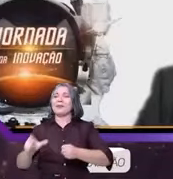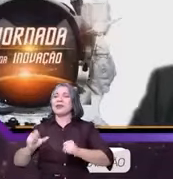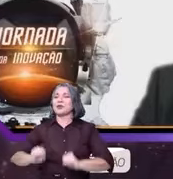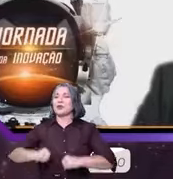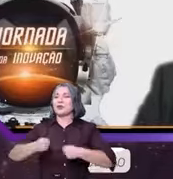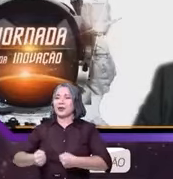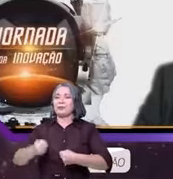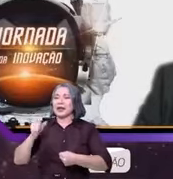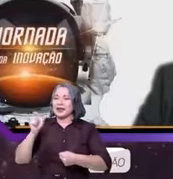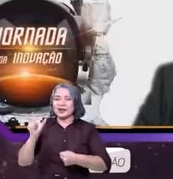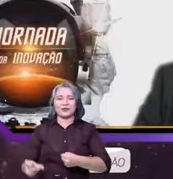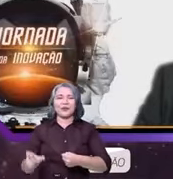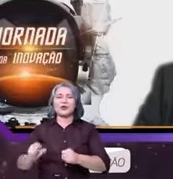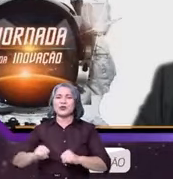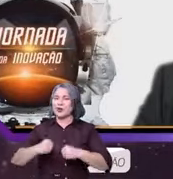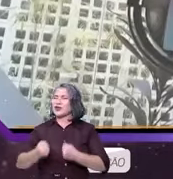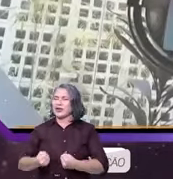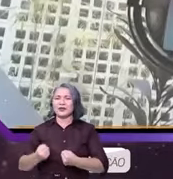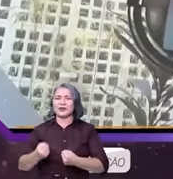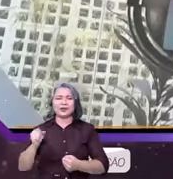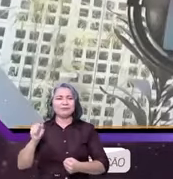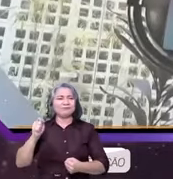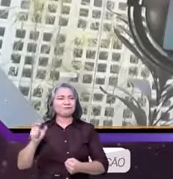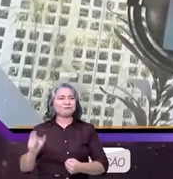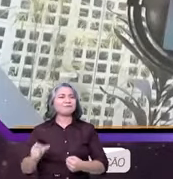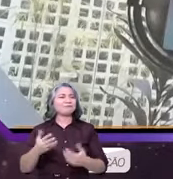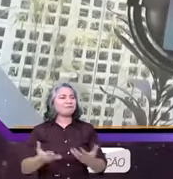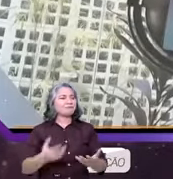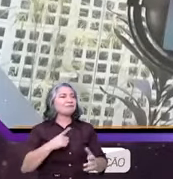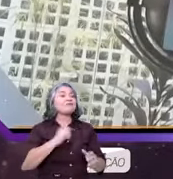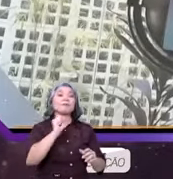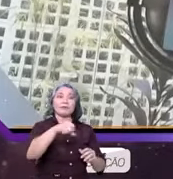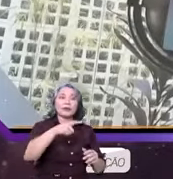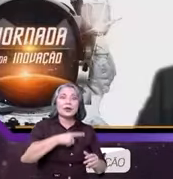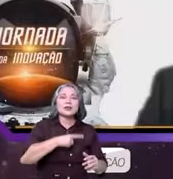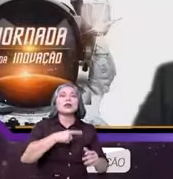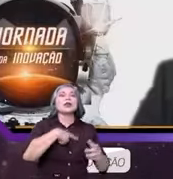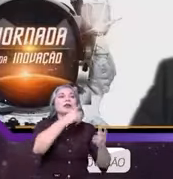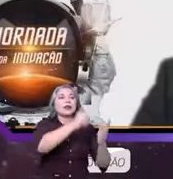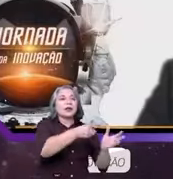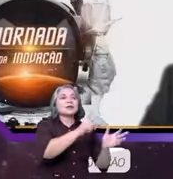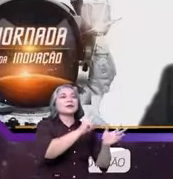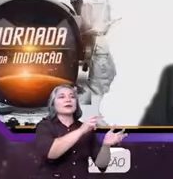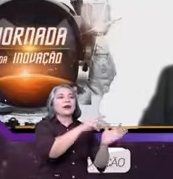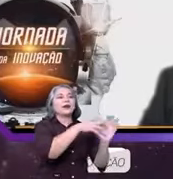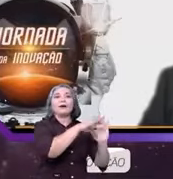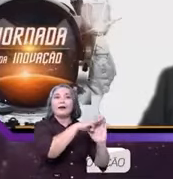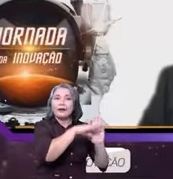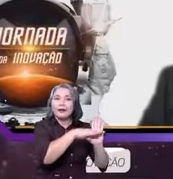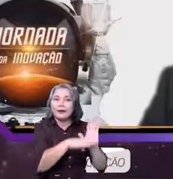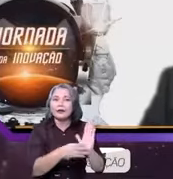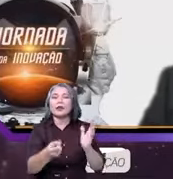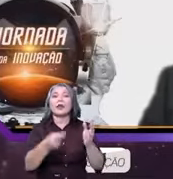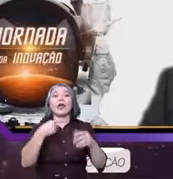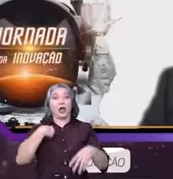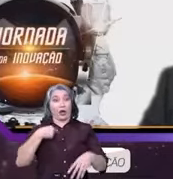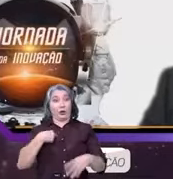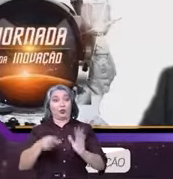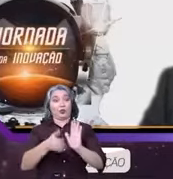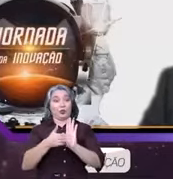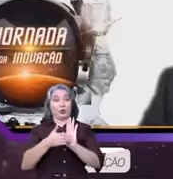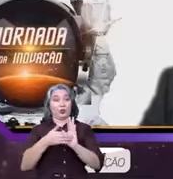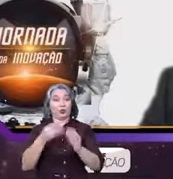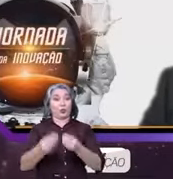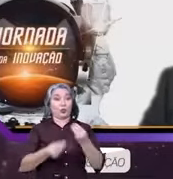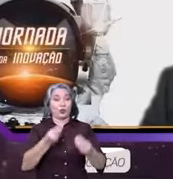Doutor Luiz Antônio, isso hoje é composto, eu entendo os segmentos e, obviamente, não estou propondo de